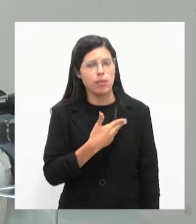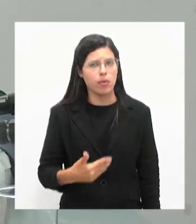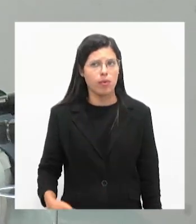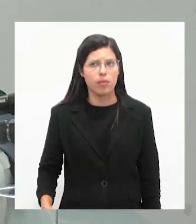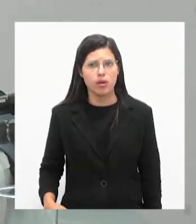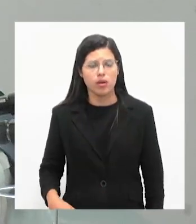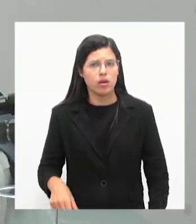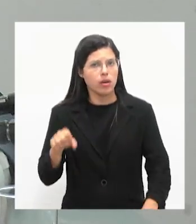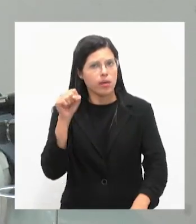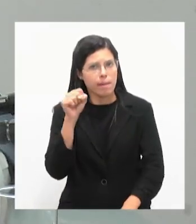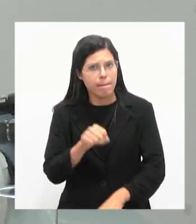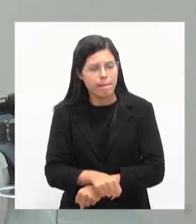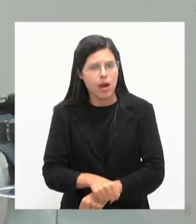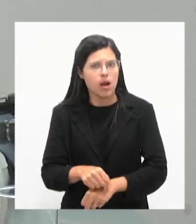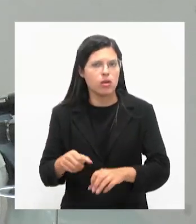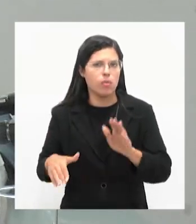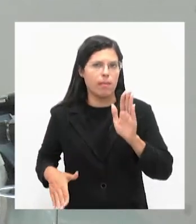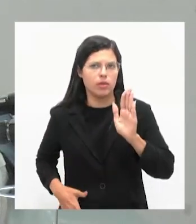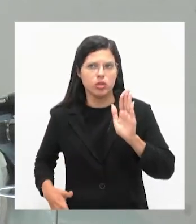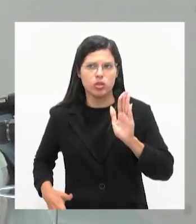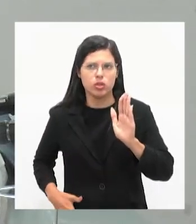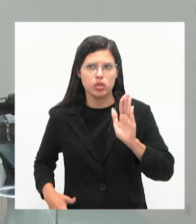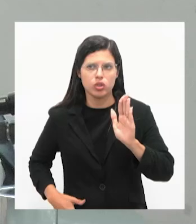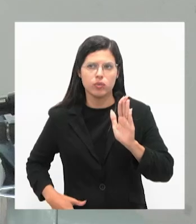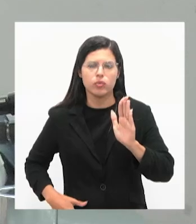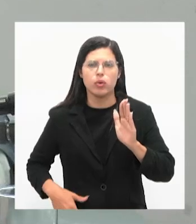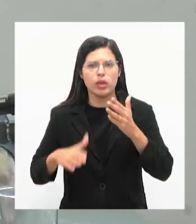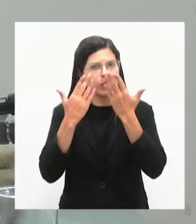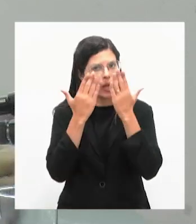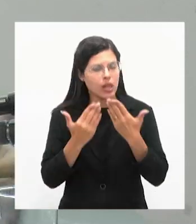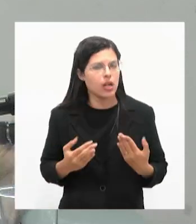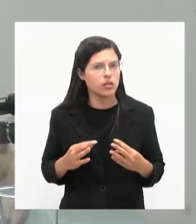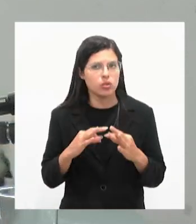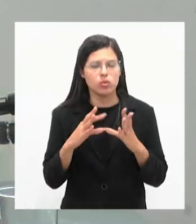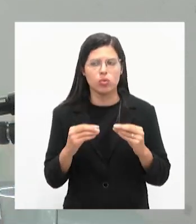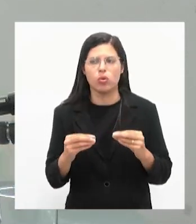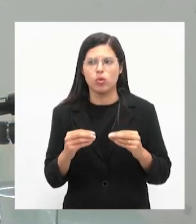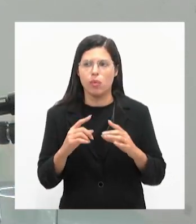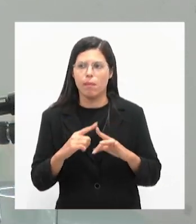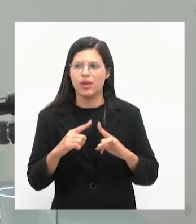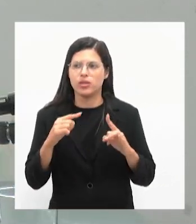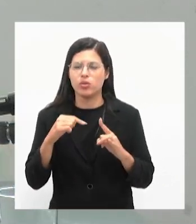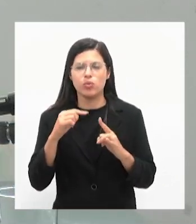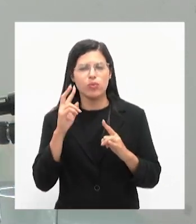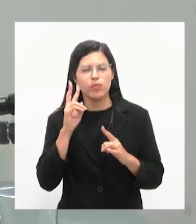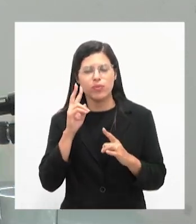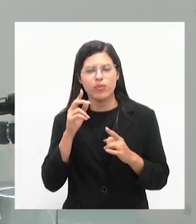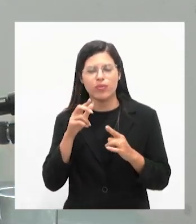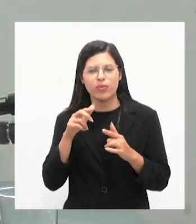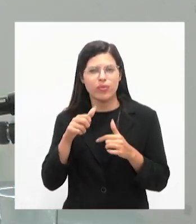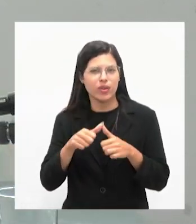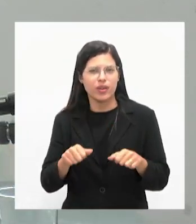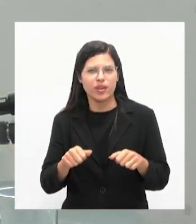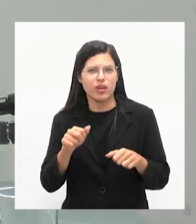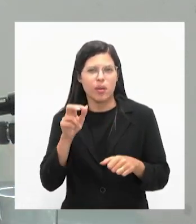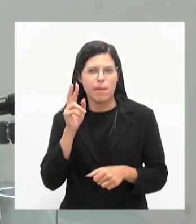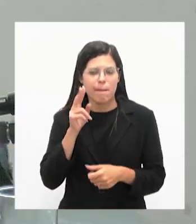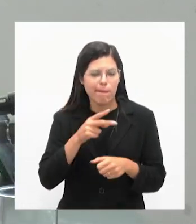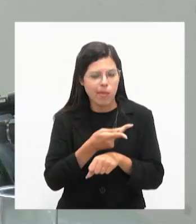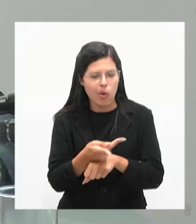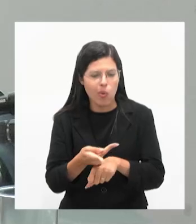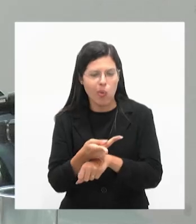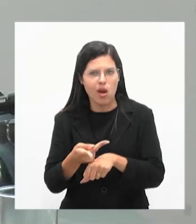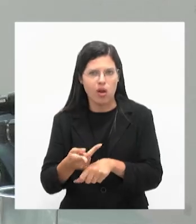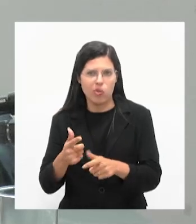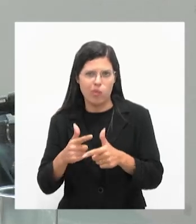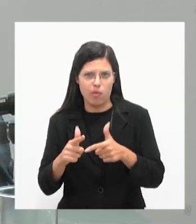vagabundo, que, porra, sarqueie todo mundo, verifique todo mundo, mas que não ache pelo ovo. Então, nesse dia, inclusive, a gente ligou para o secretário, ligou